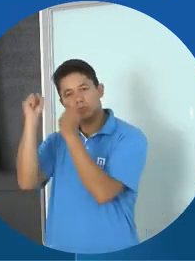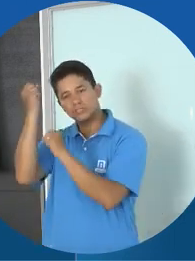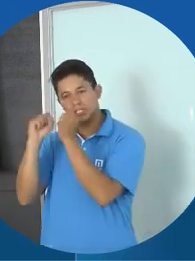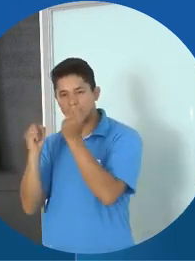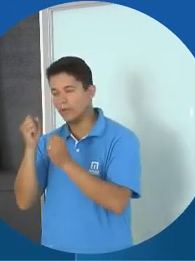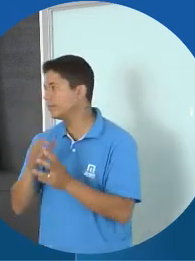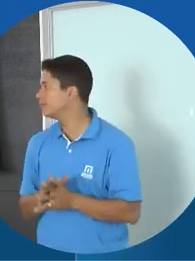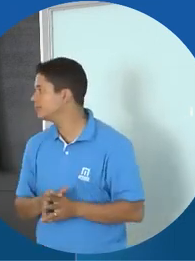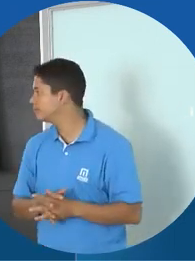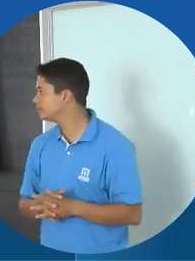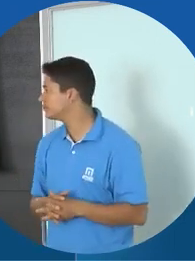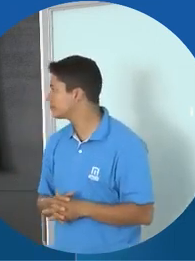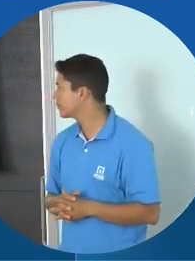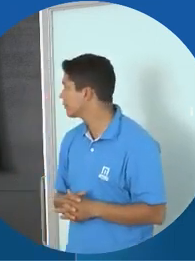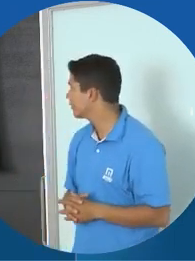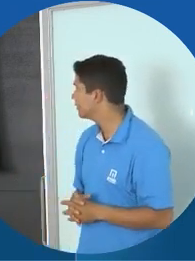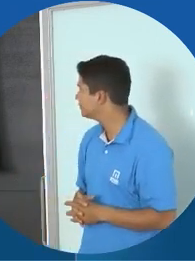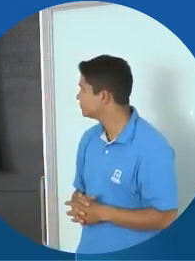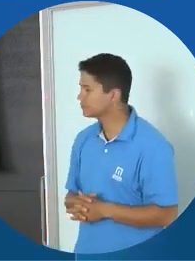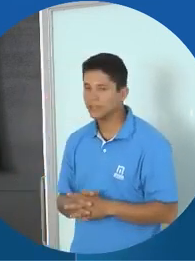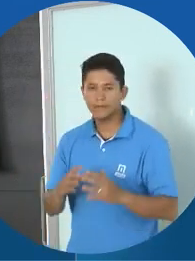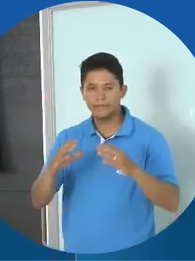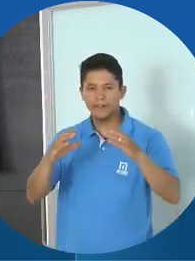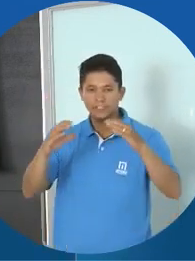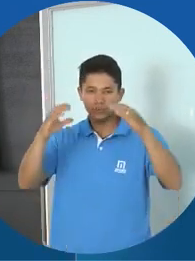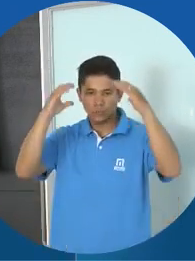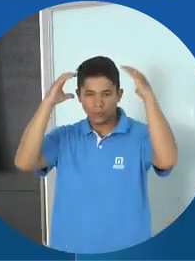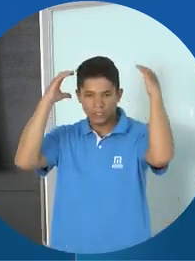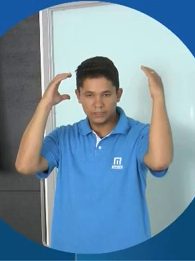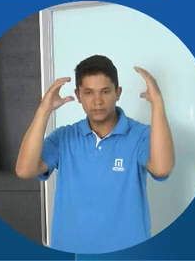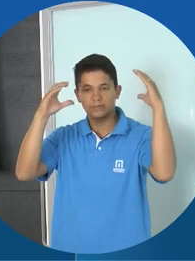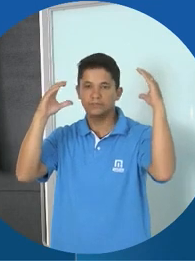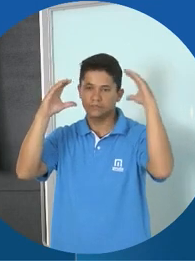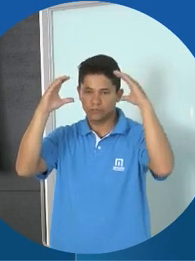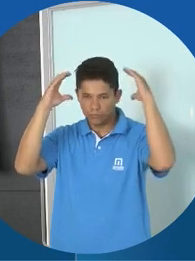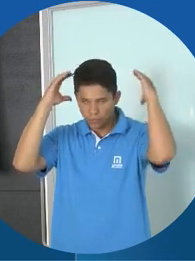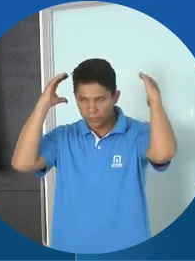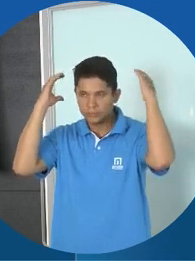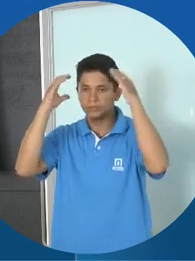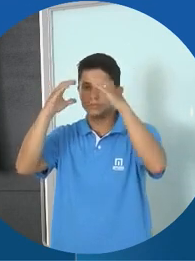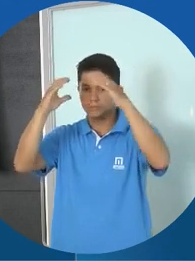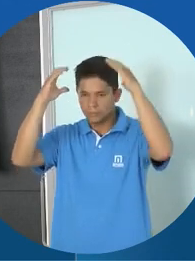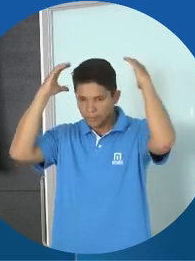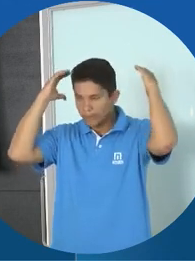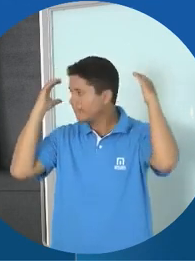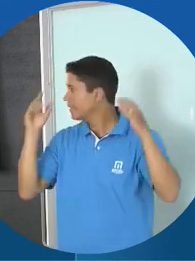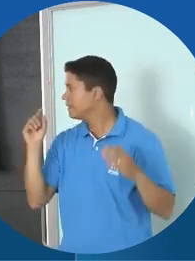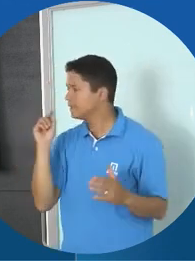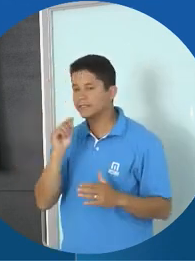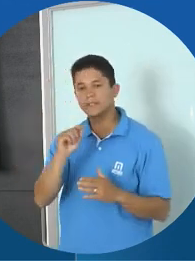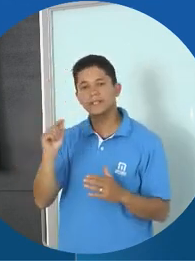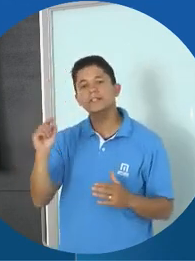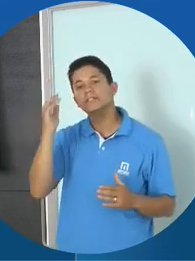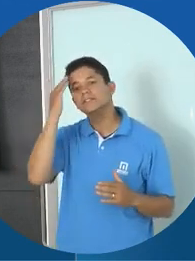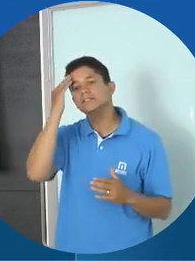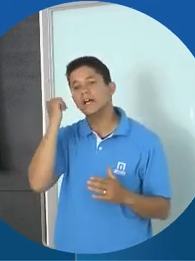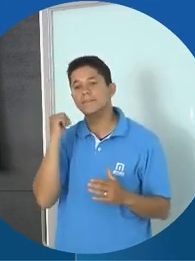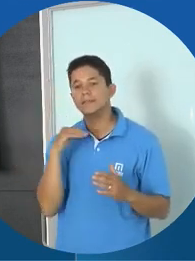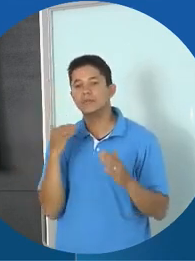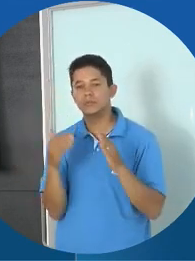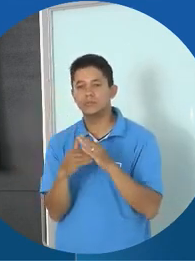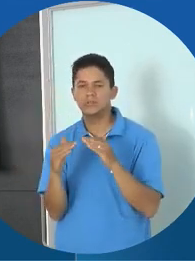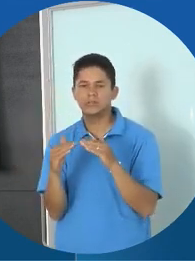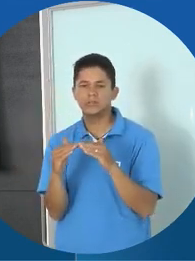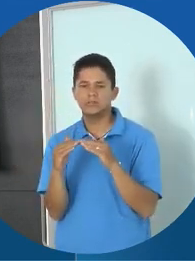Falando um pouco de túneis, nós temos aqui, quem é do ambiente sabe, túneis subterrâneos. Eu trabalhei